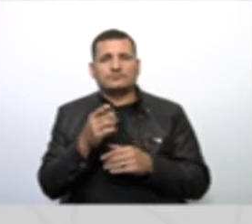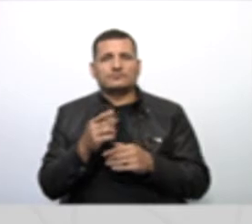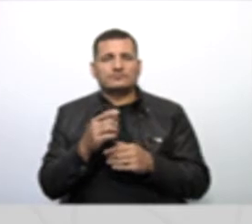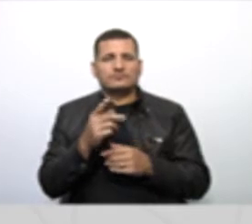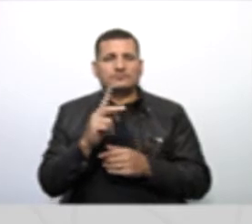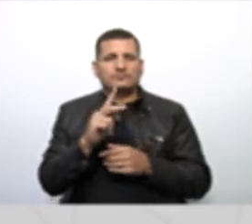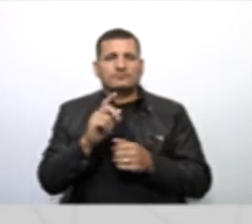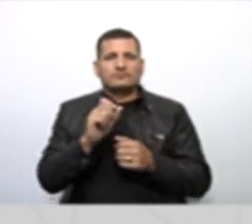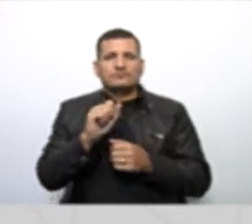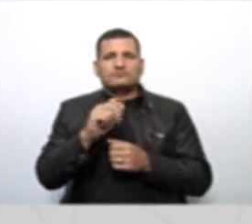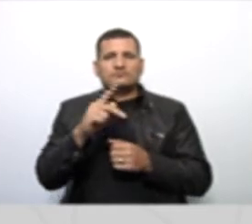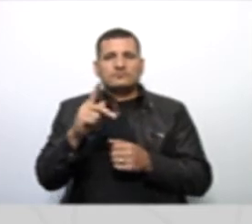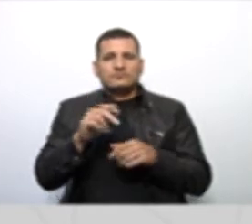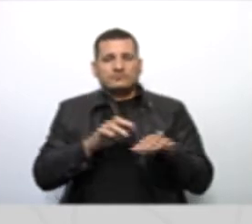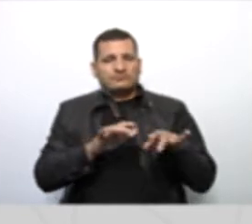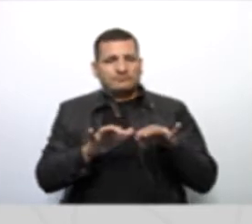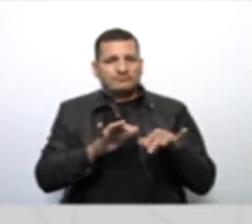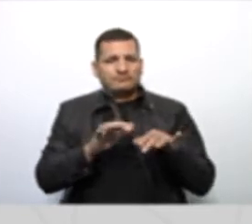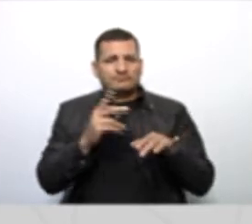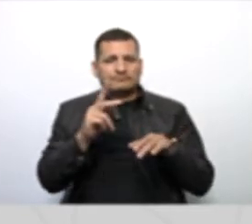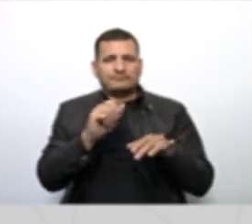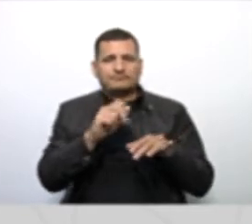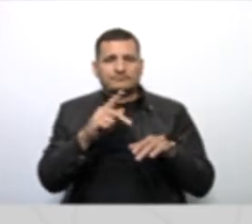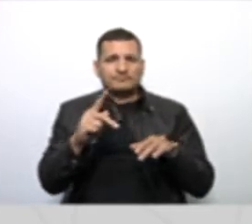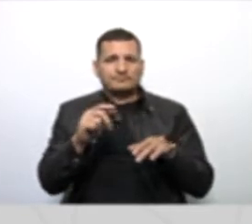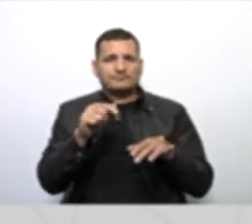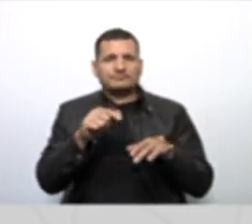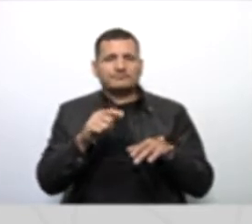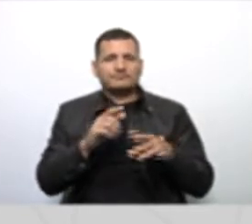o seu aplicativo, esse seu aplicativo